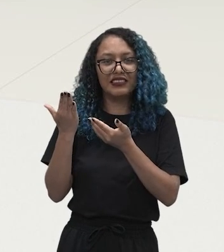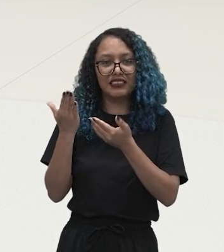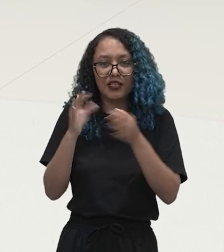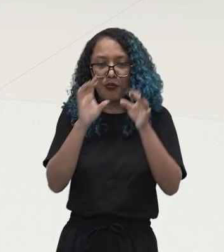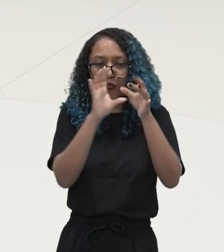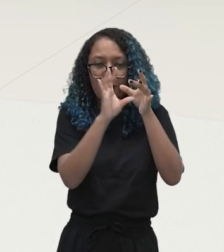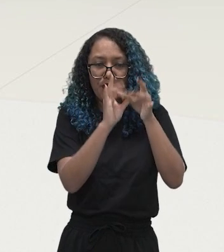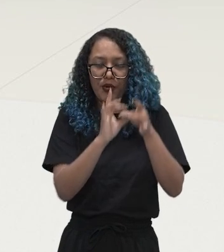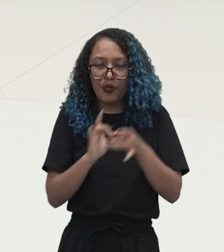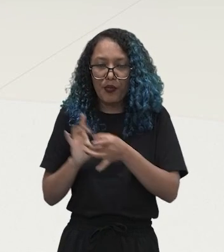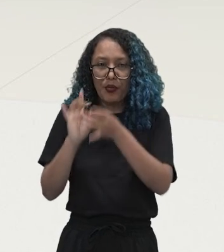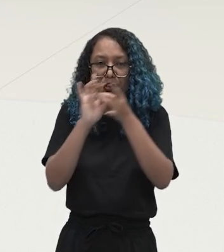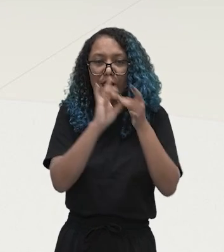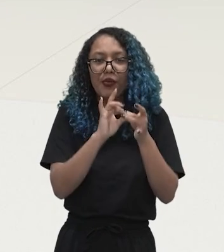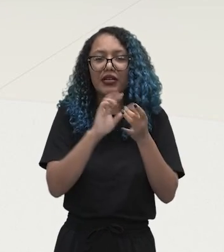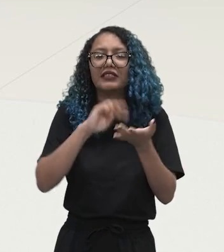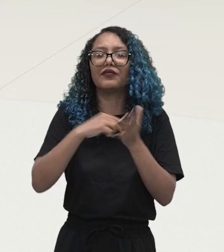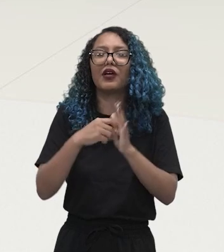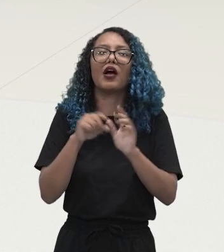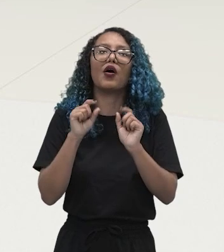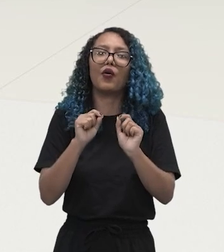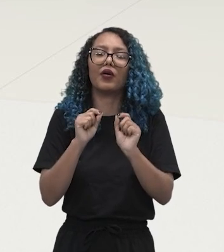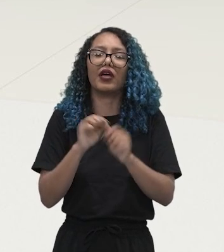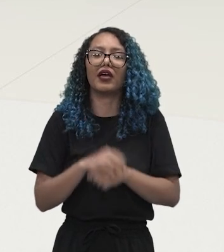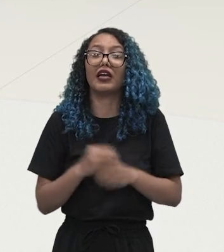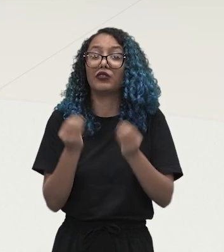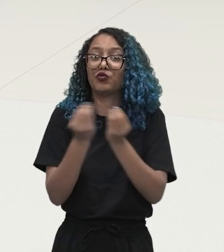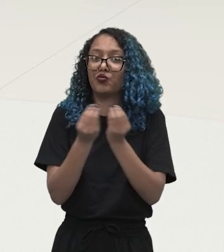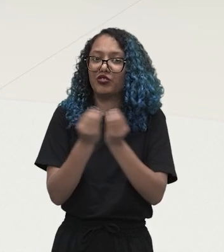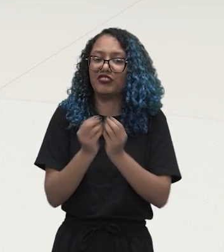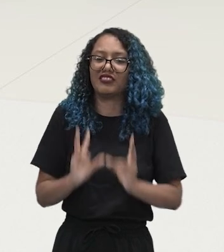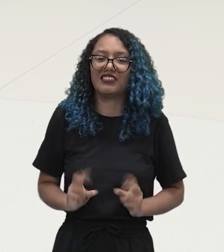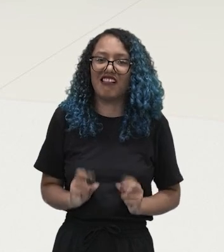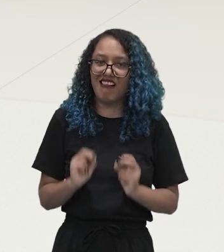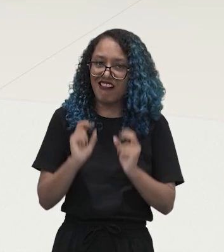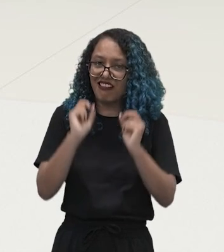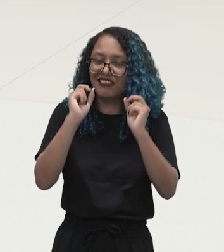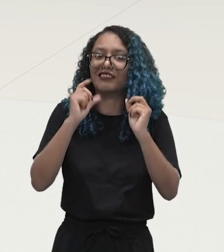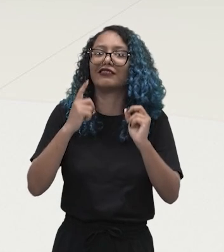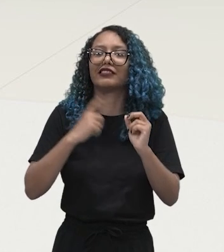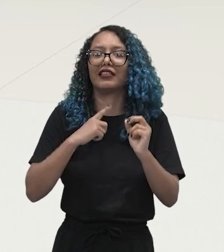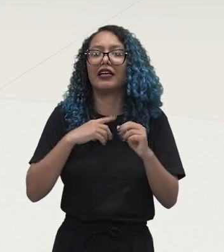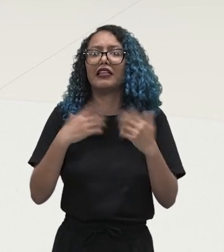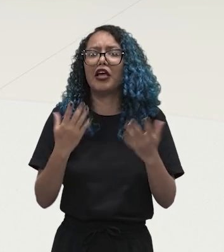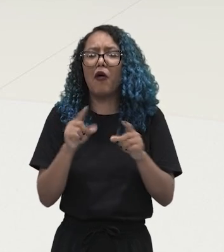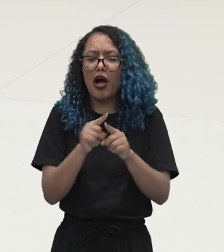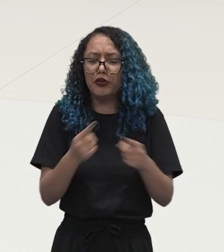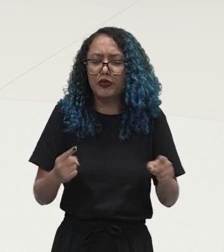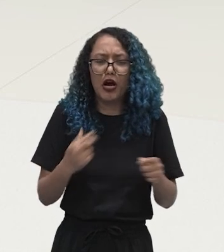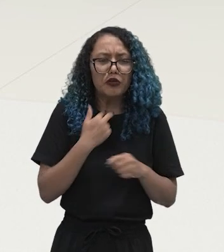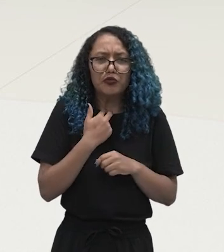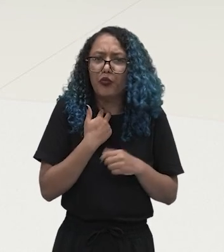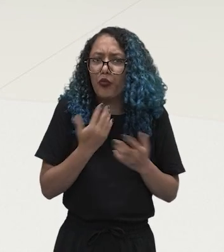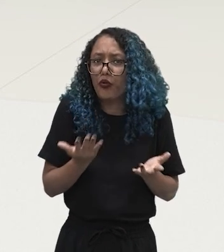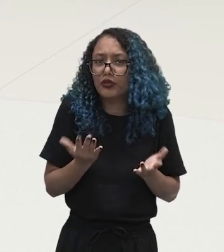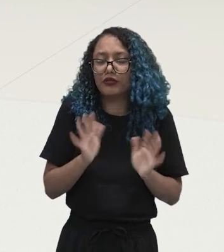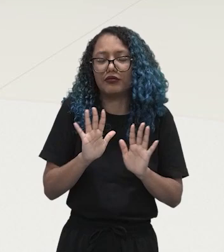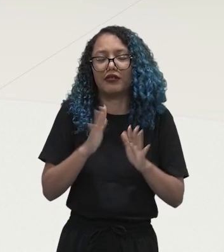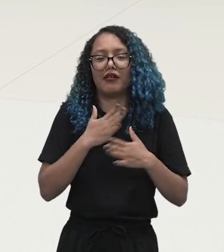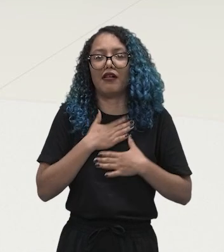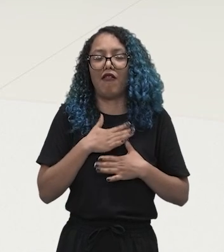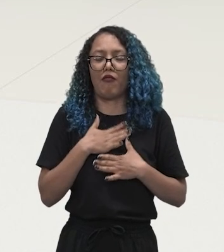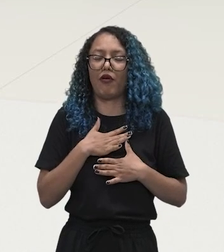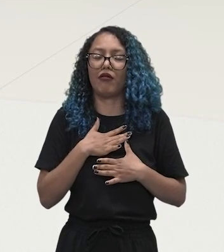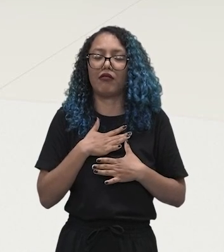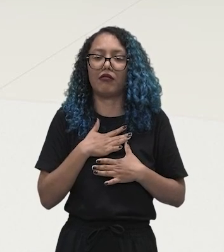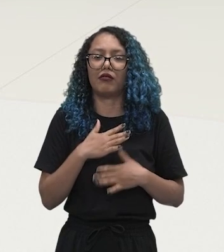benzopireno, quer dizer que é um composto cancerígeno. Professor, então não vou mais fazer meu churrasquinho? Não é isso. Onde